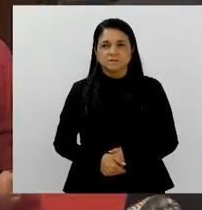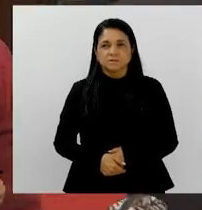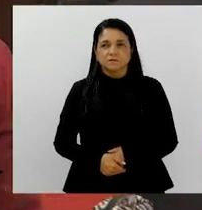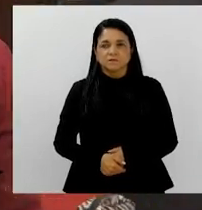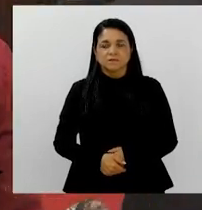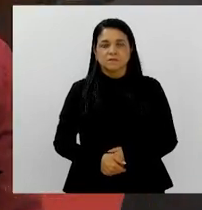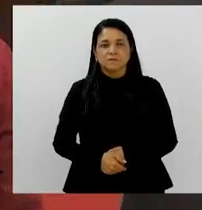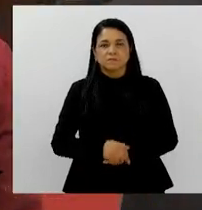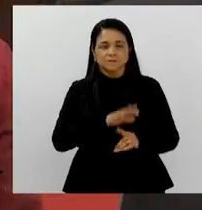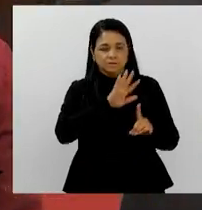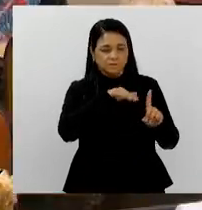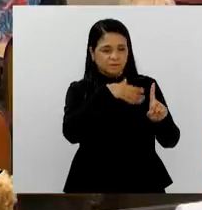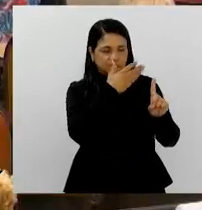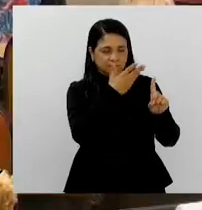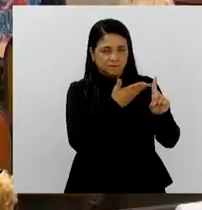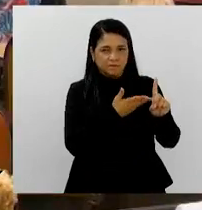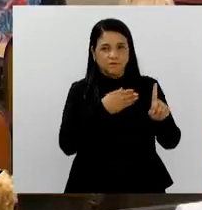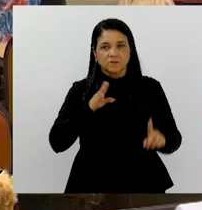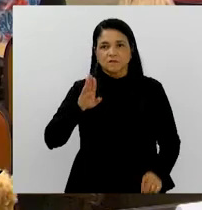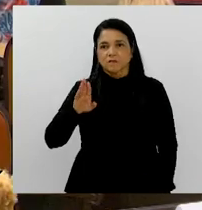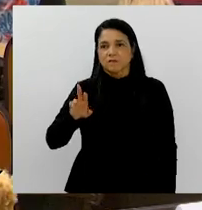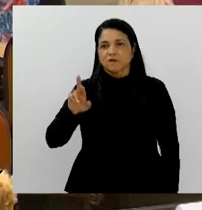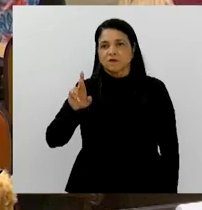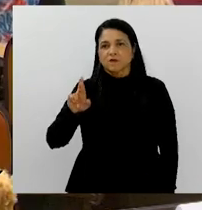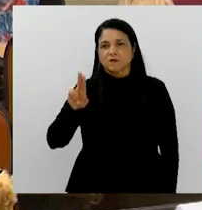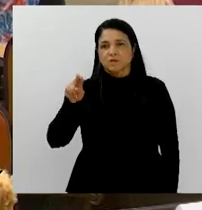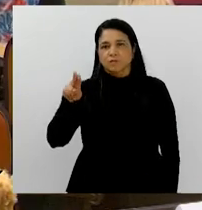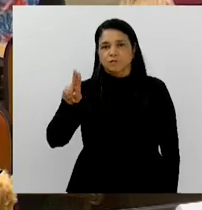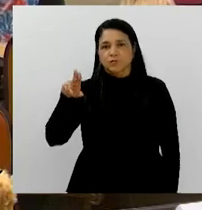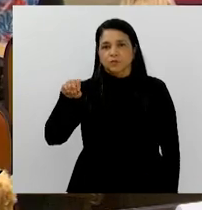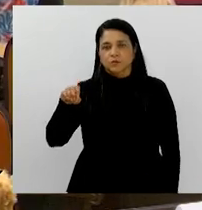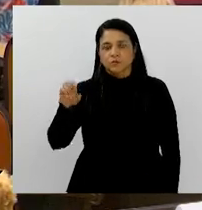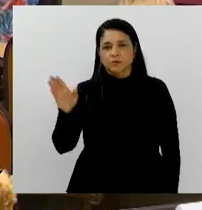Próximo agraciado, Bruno Rafael Castilho Alves.